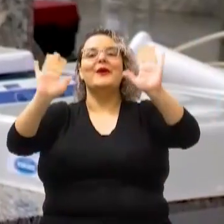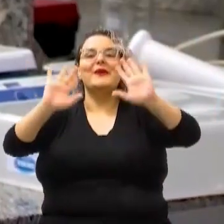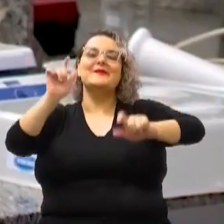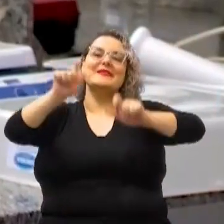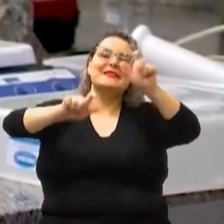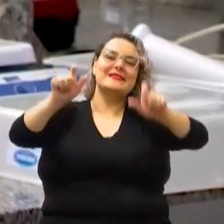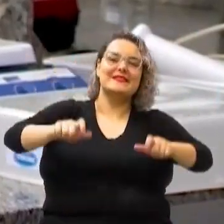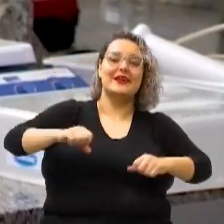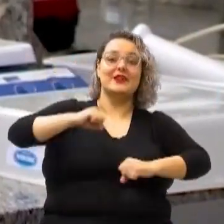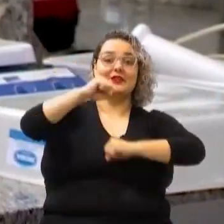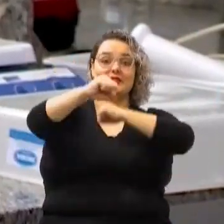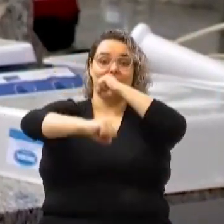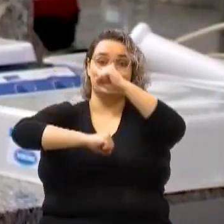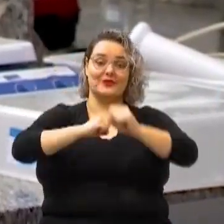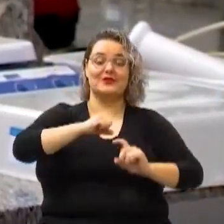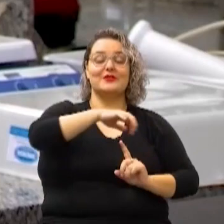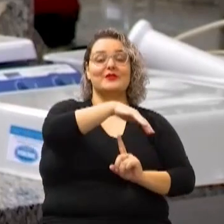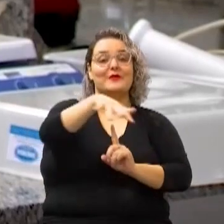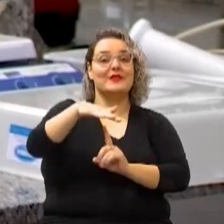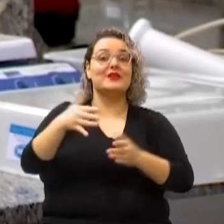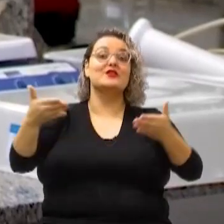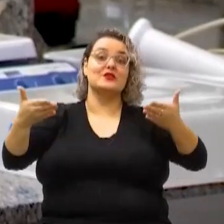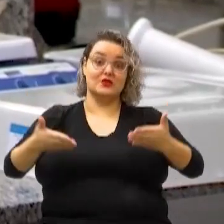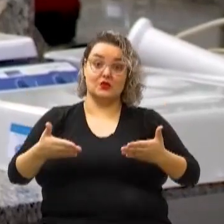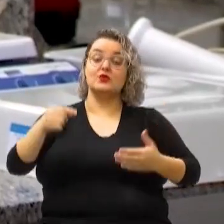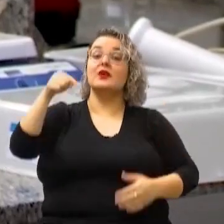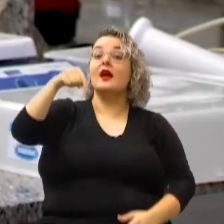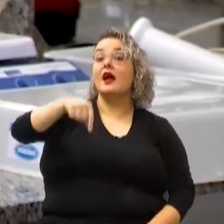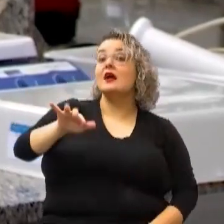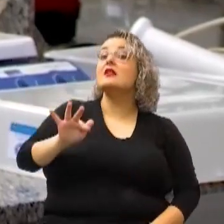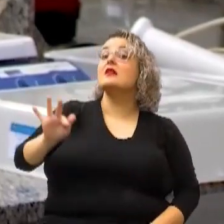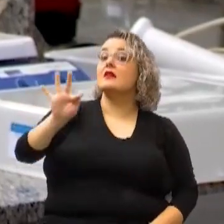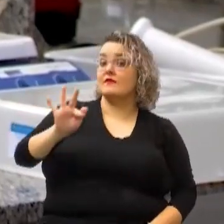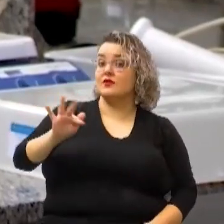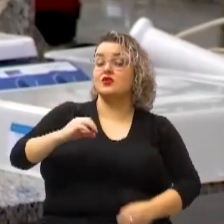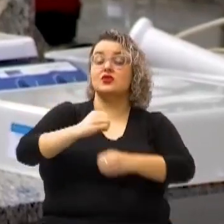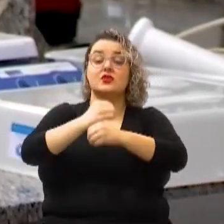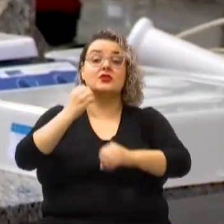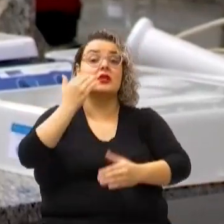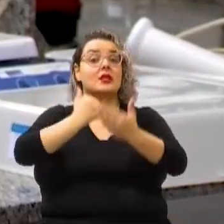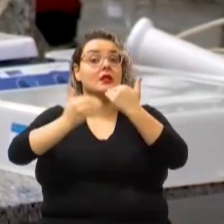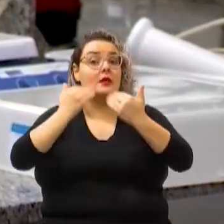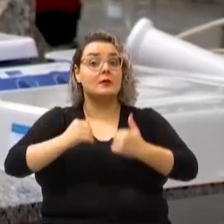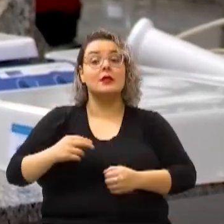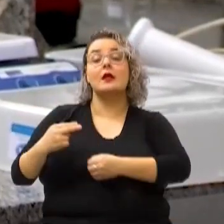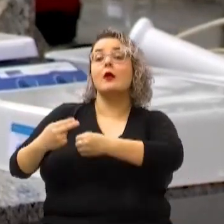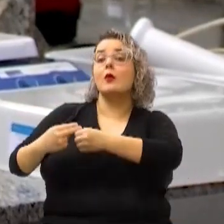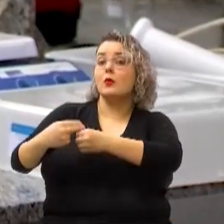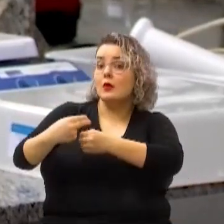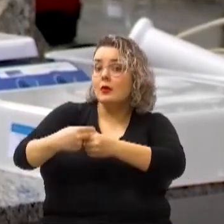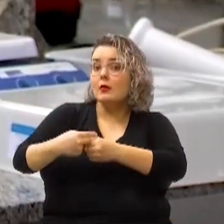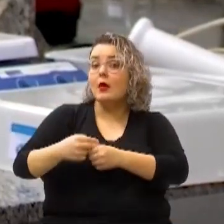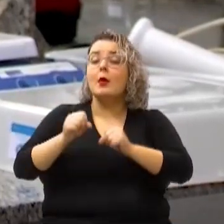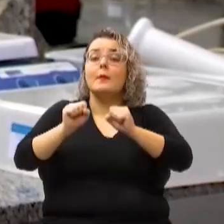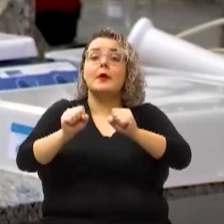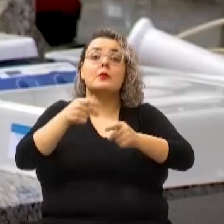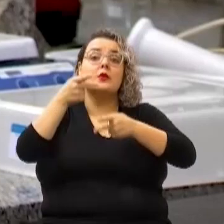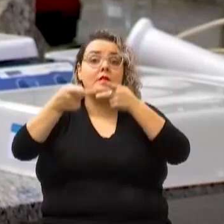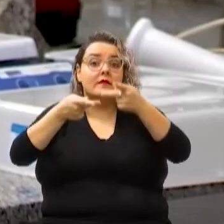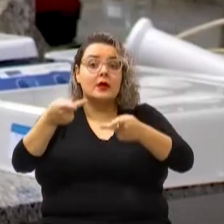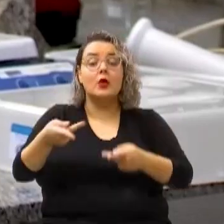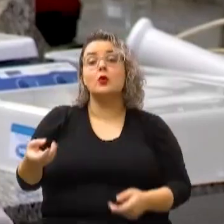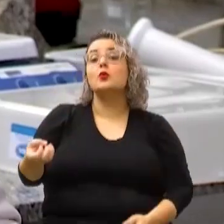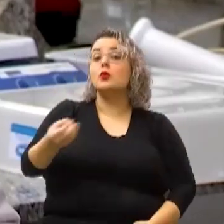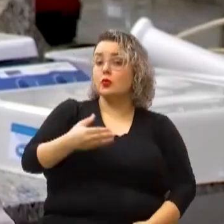Oi, gente! E o Giro Ambiental de hoje está aqui na Faculdade de Engenharia de Alimentos da Unicamp para poder